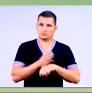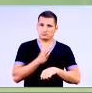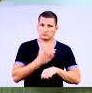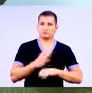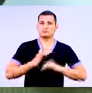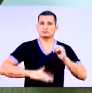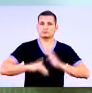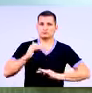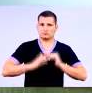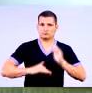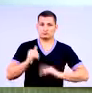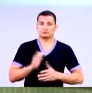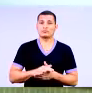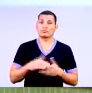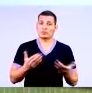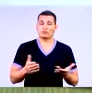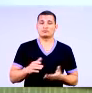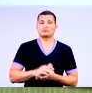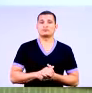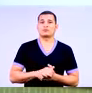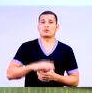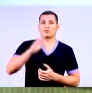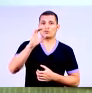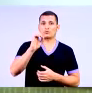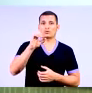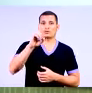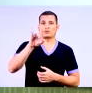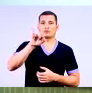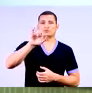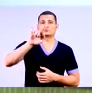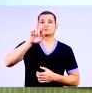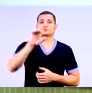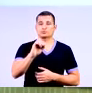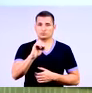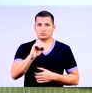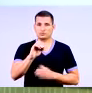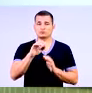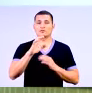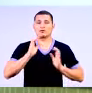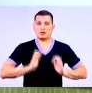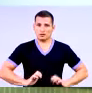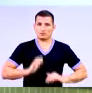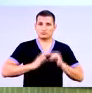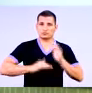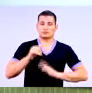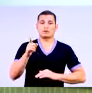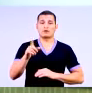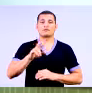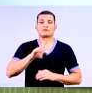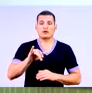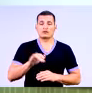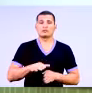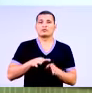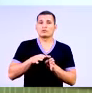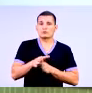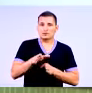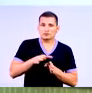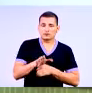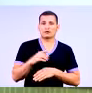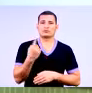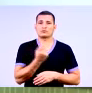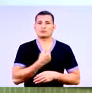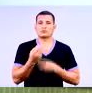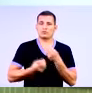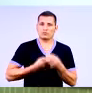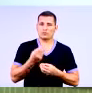ética profissional, eles vão já nos orientar, né? Eles vão nos dizer o que nós devemos fazer e o que